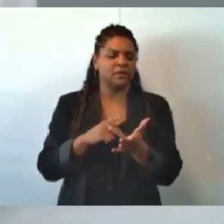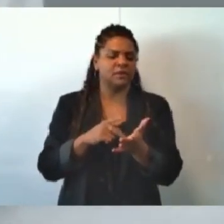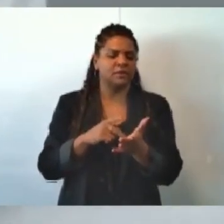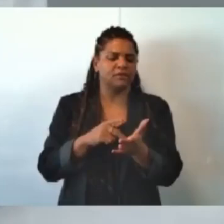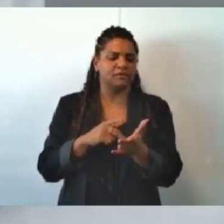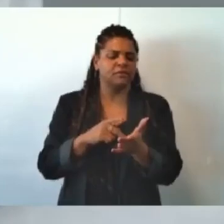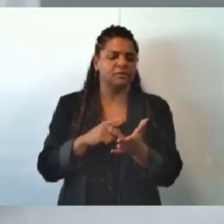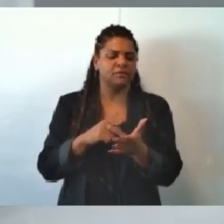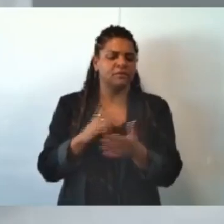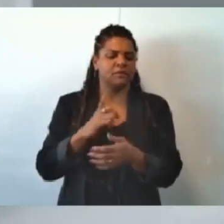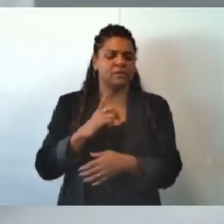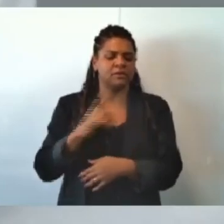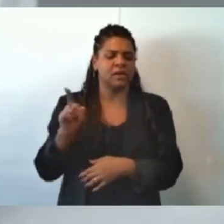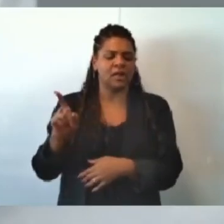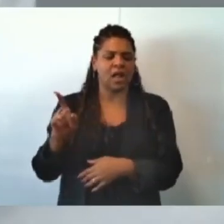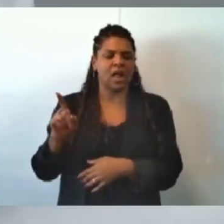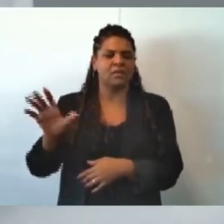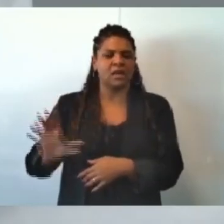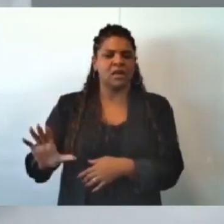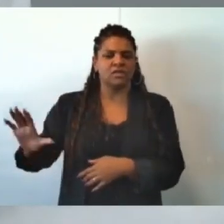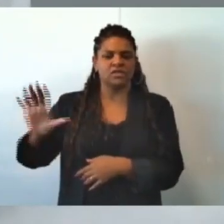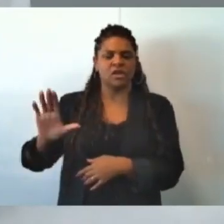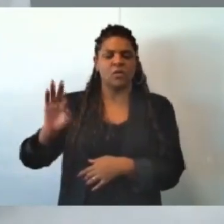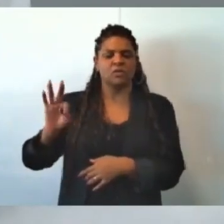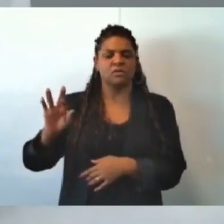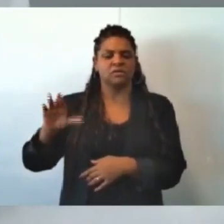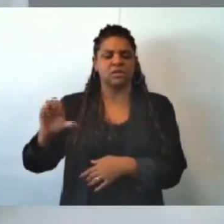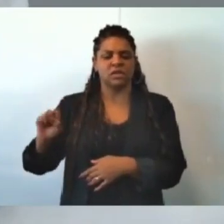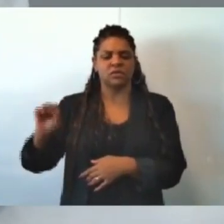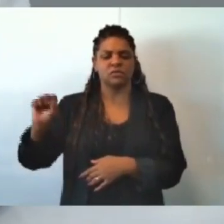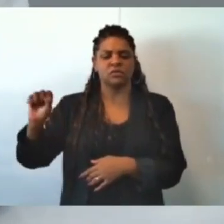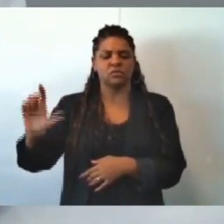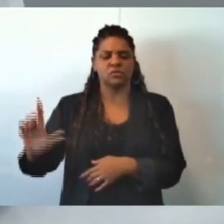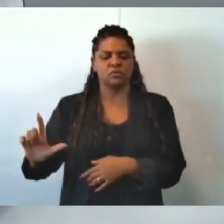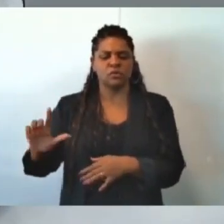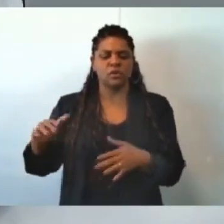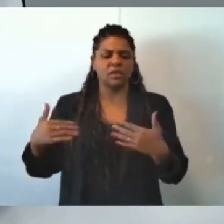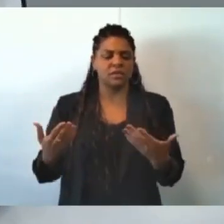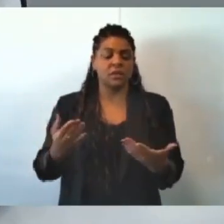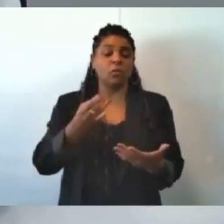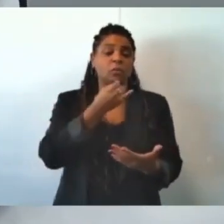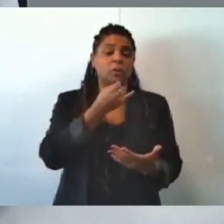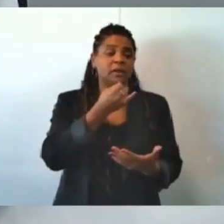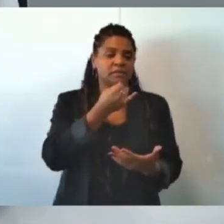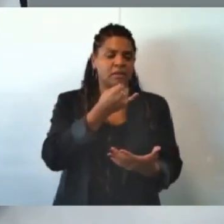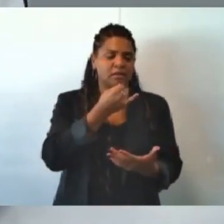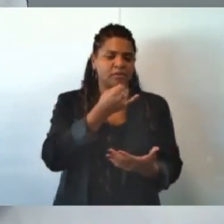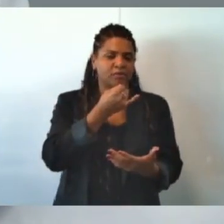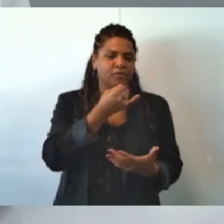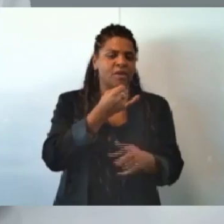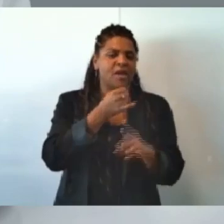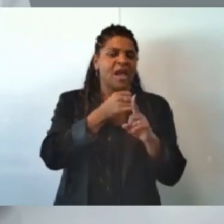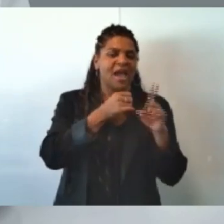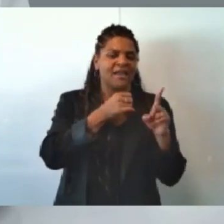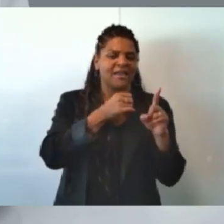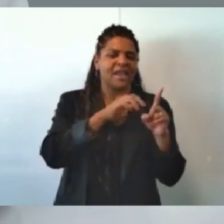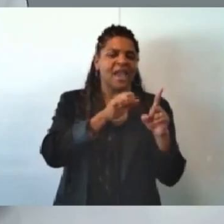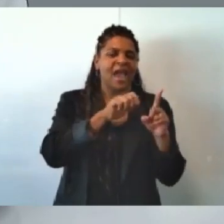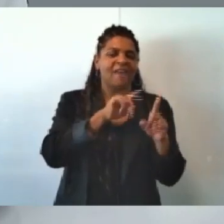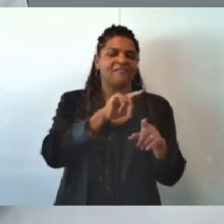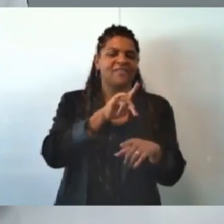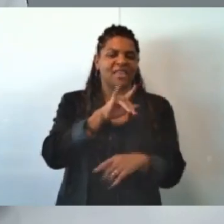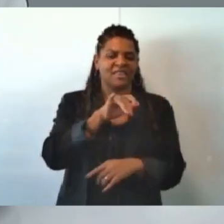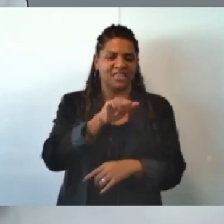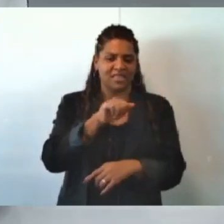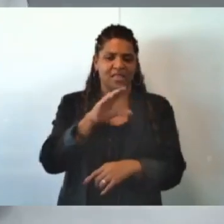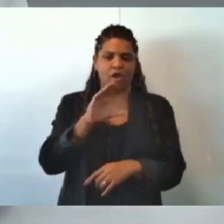da regional Centro-Sul. Então, nós sempre ficamos nessa. Eu vou dar um exemplo. Ali na Contorno, perto da igreja que eu frequento, Nossa Senhora